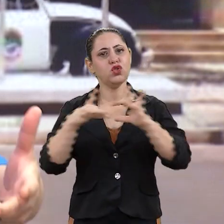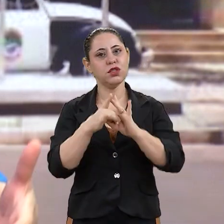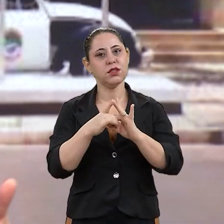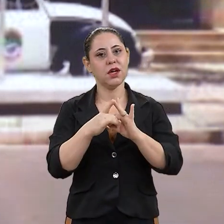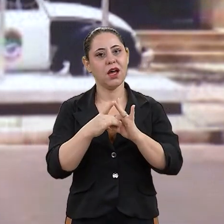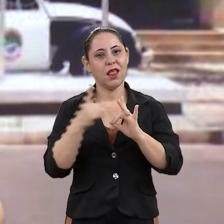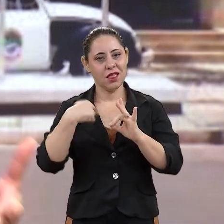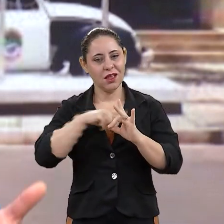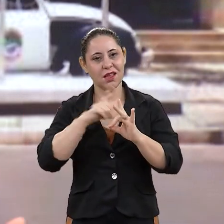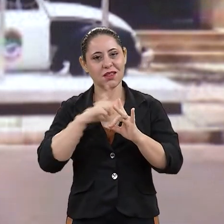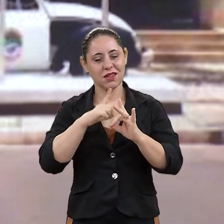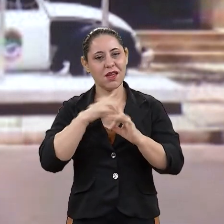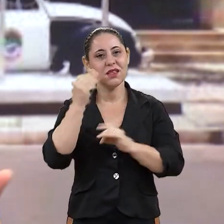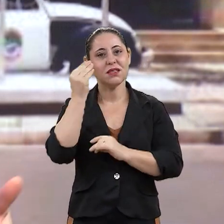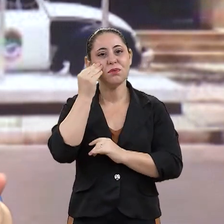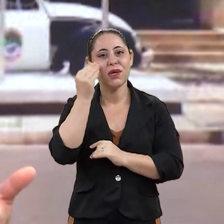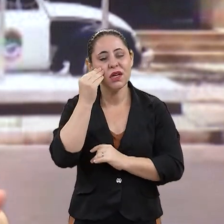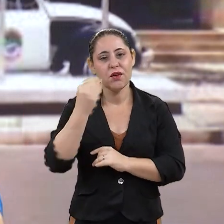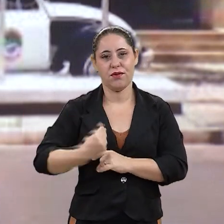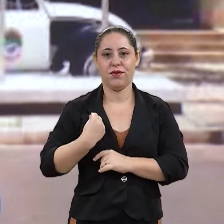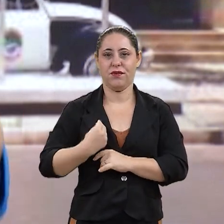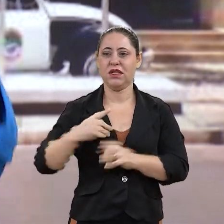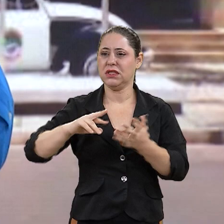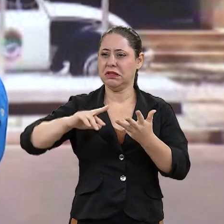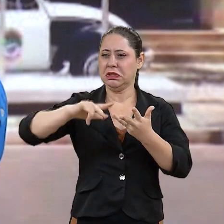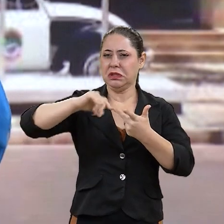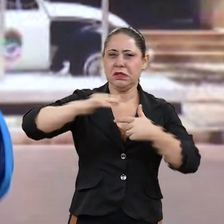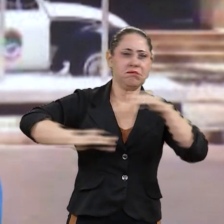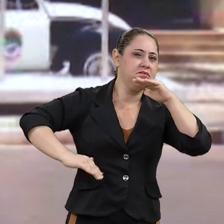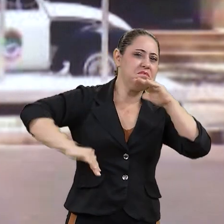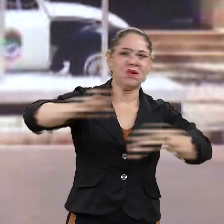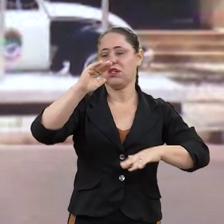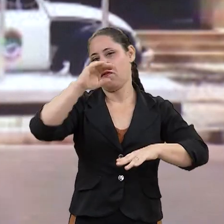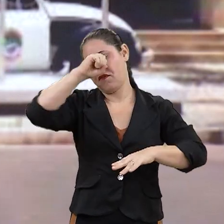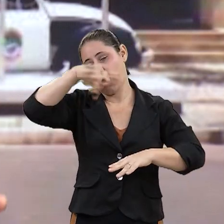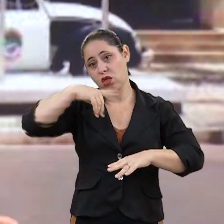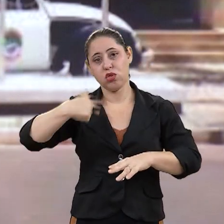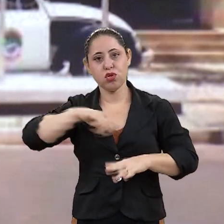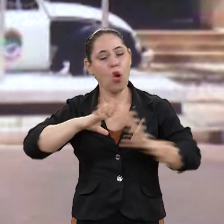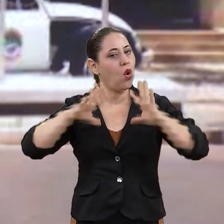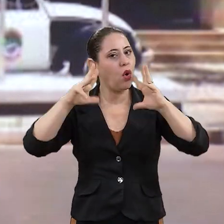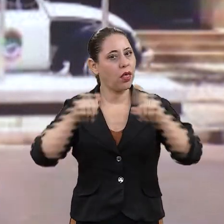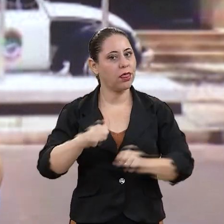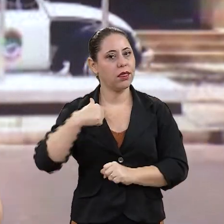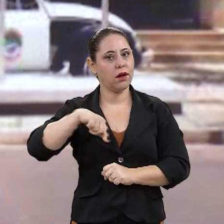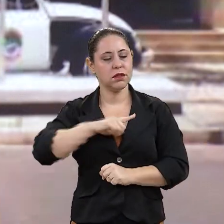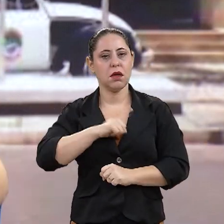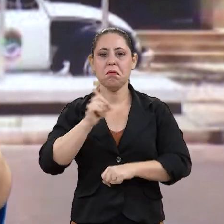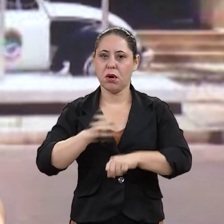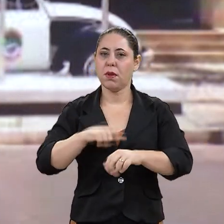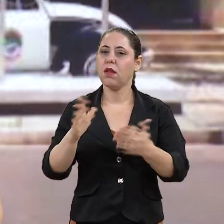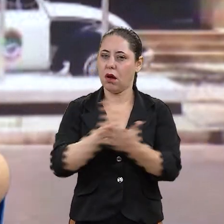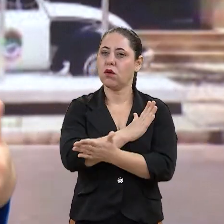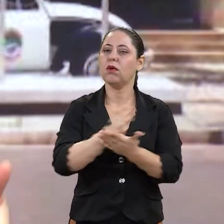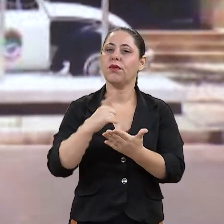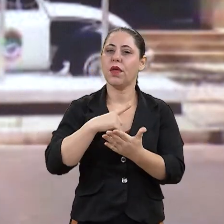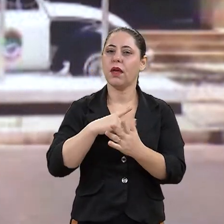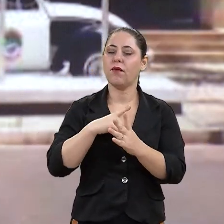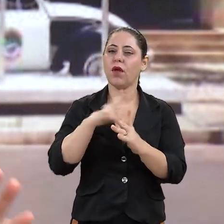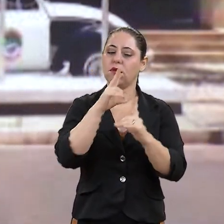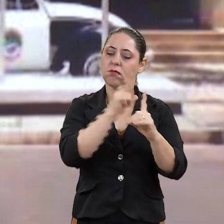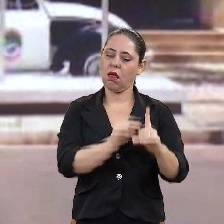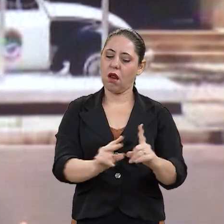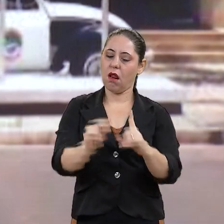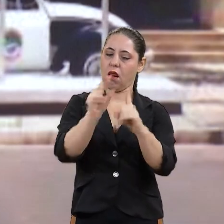infelizmente, vivenciamos diversas desigualdades e de violência, todas nós. A gente já viveu em algum momento algum tipo de assédio, de violência, de